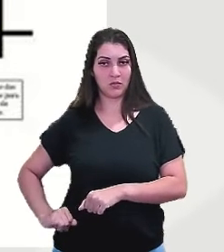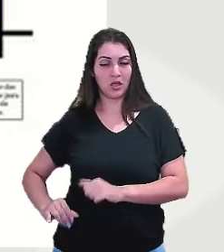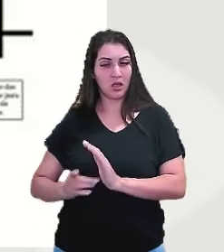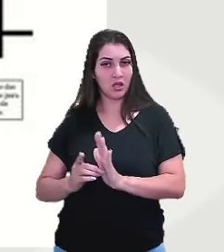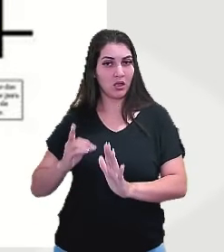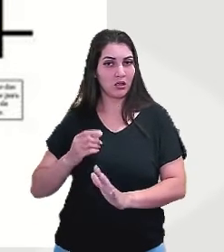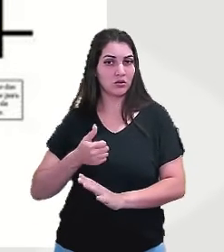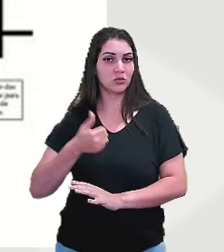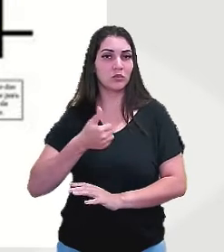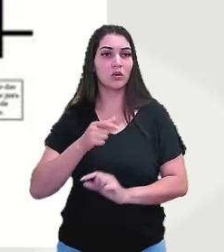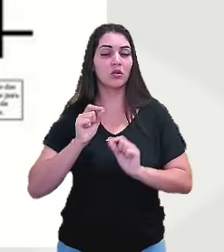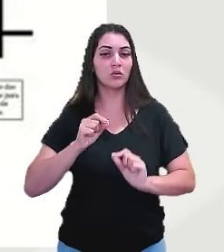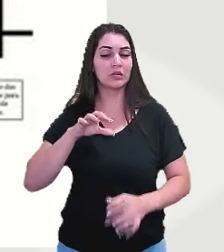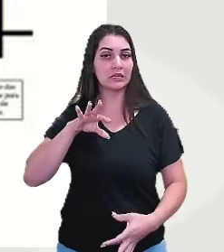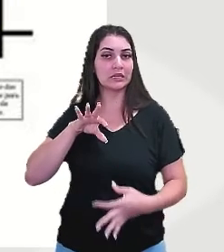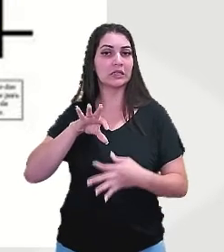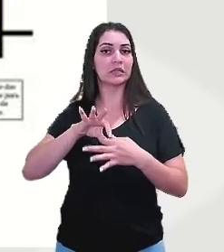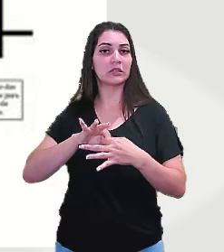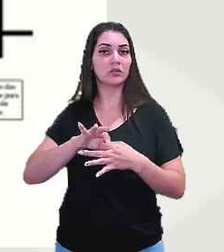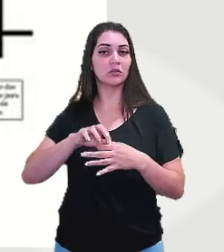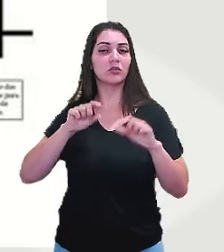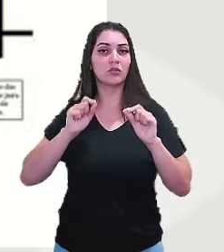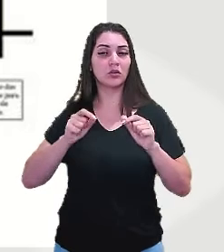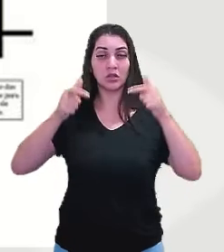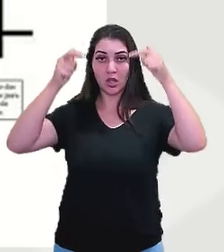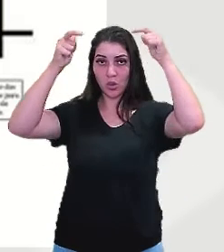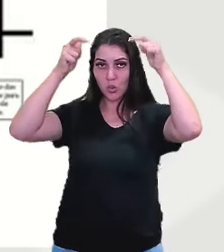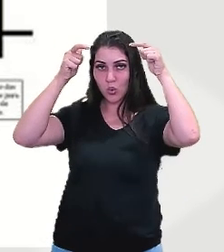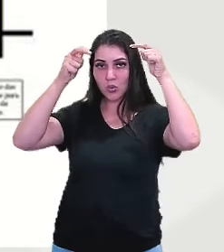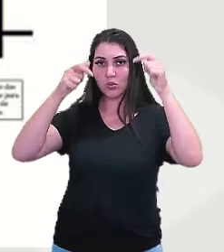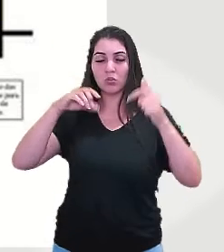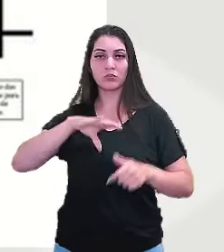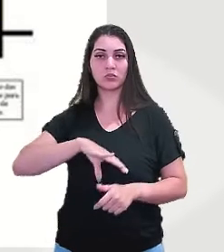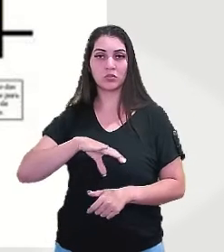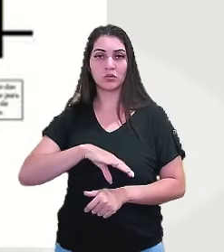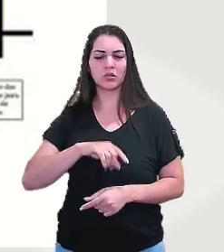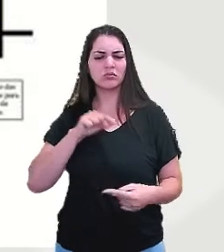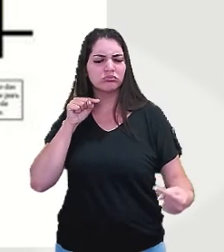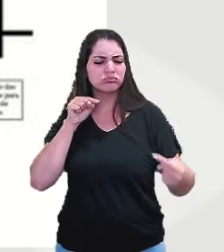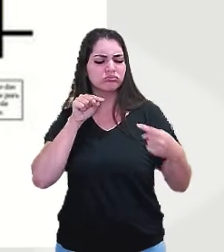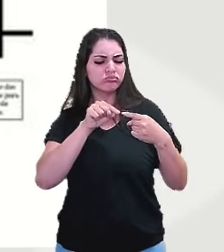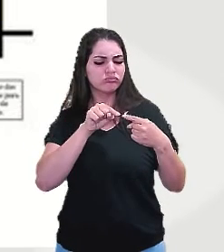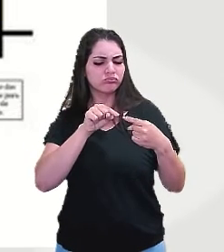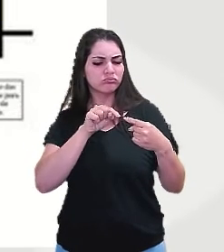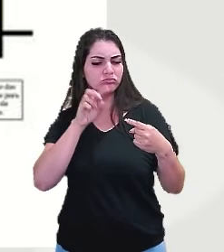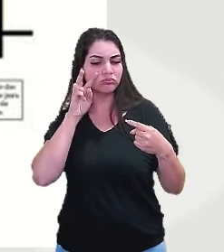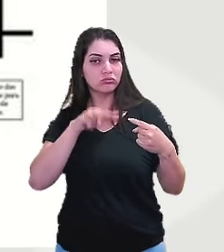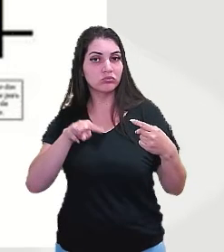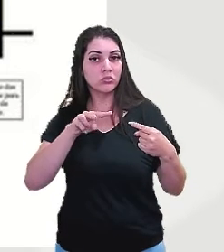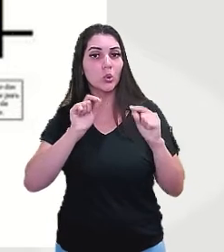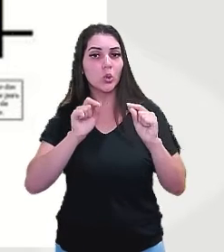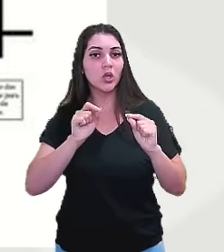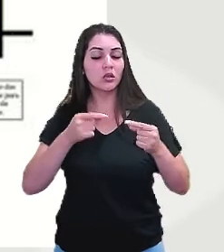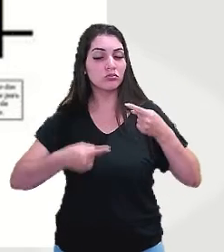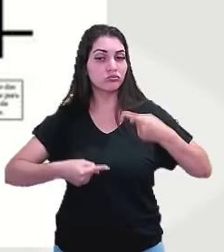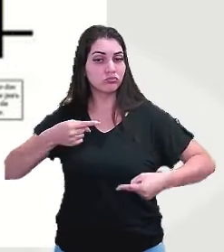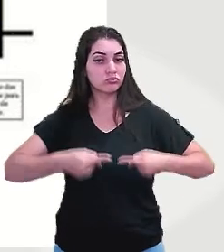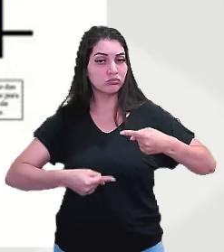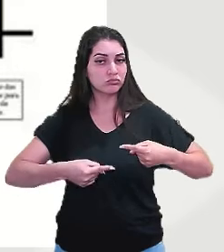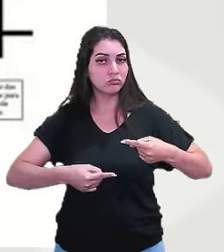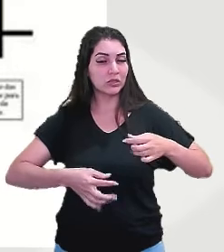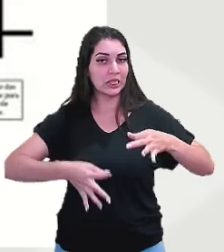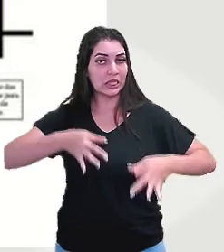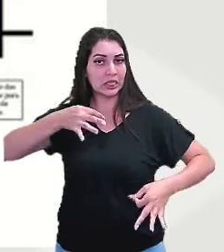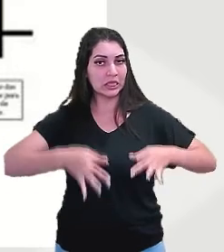nós fazíamos parte da coroa portuguesa. Então, do ponto de vista jurídico,